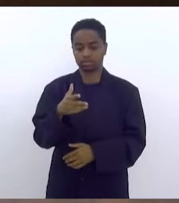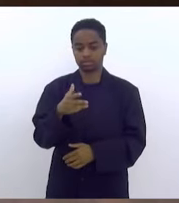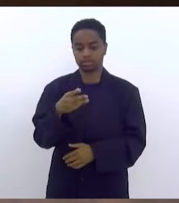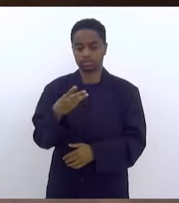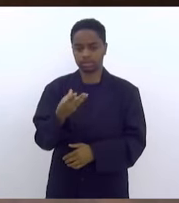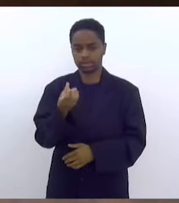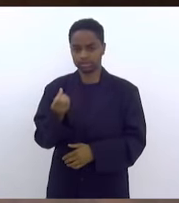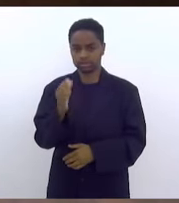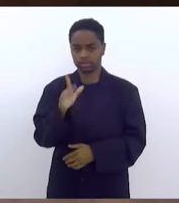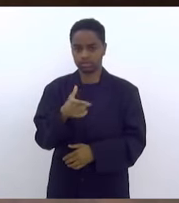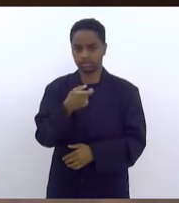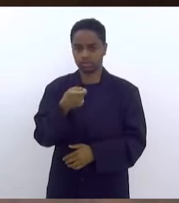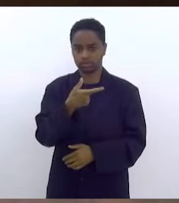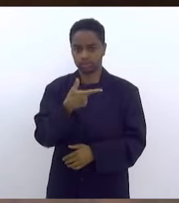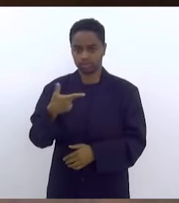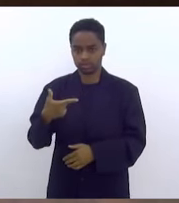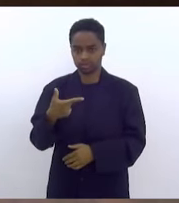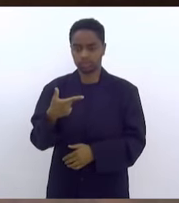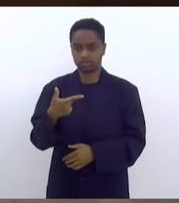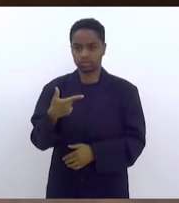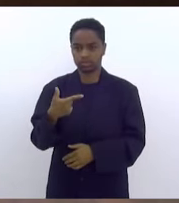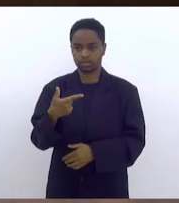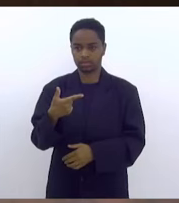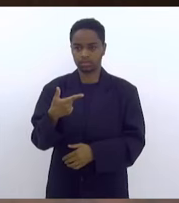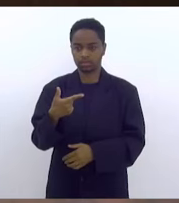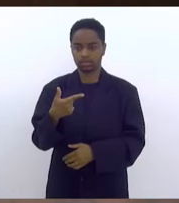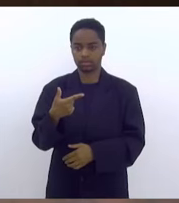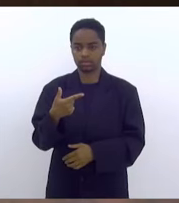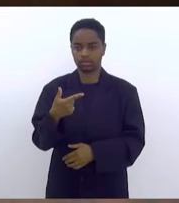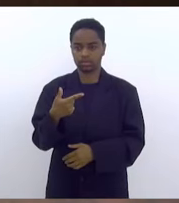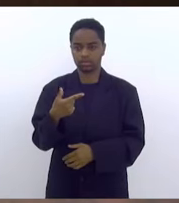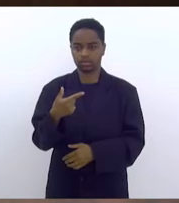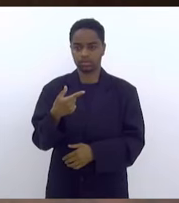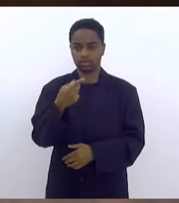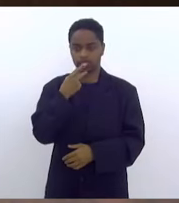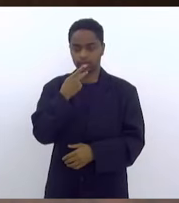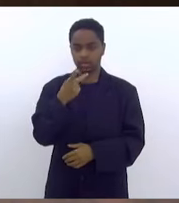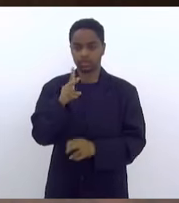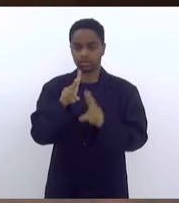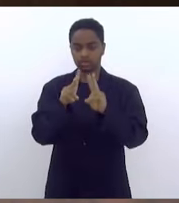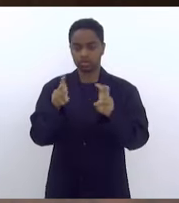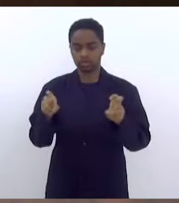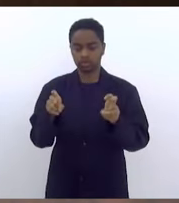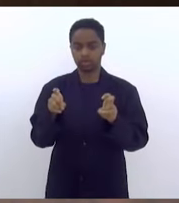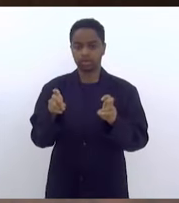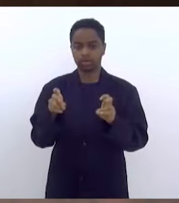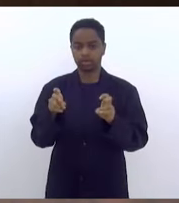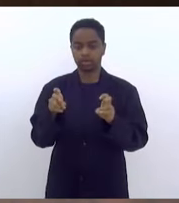6336/2022, que trata-se para a efetivação desses profissionais que já